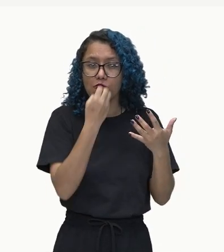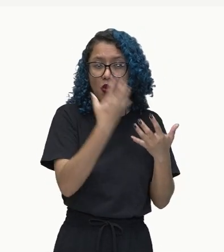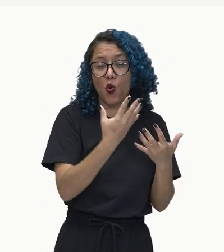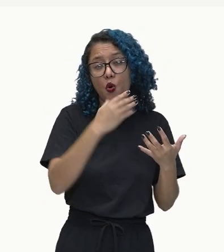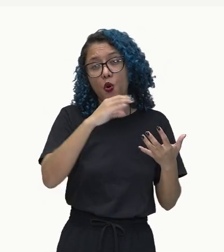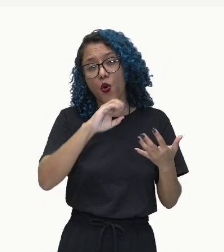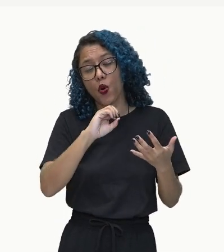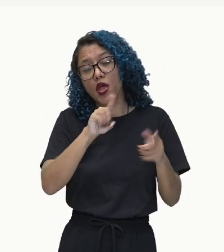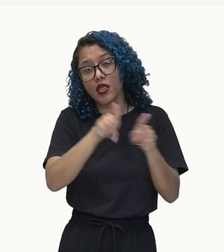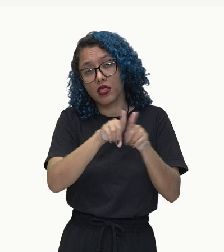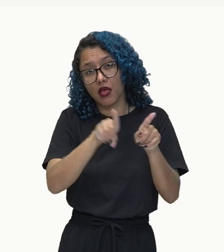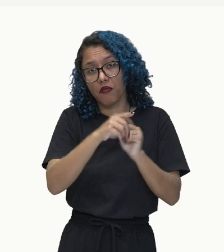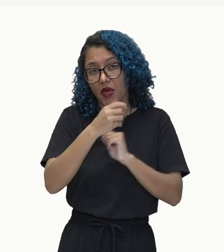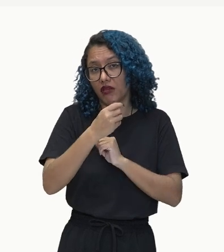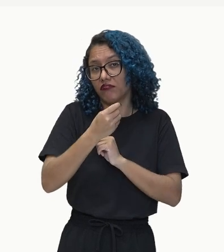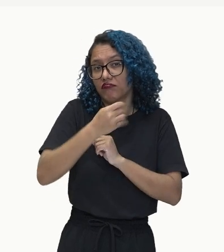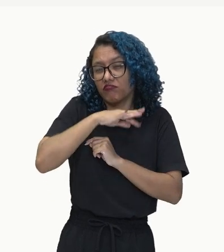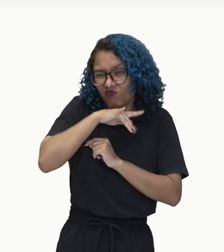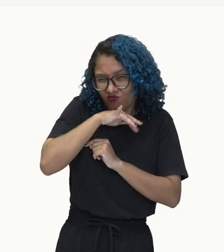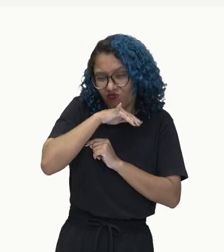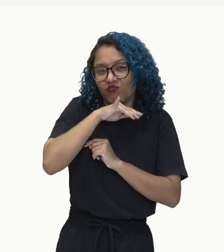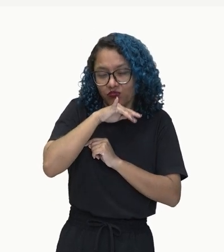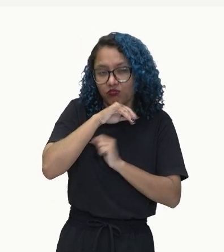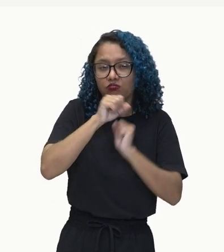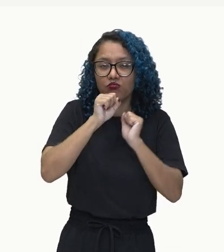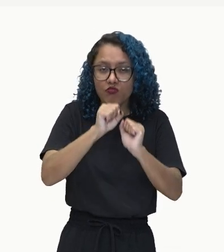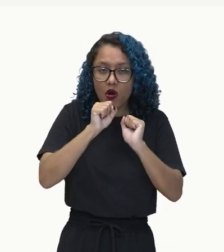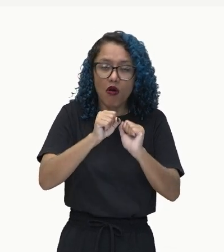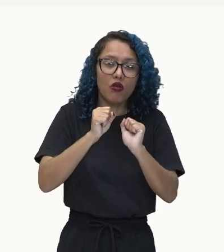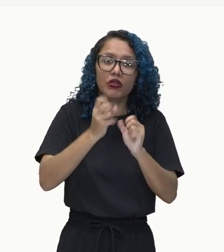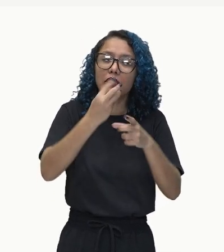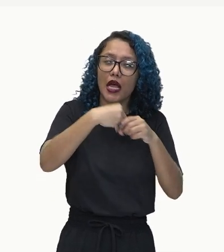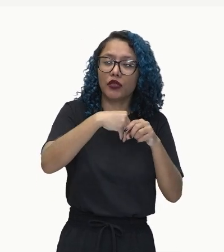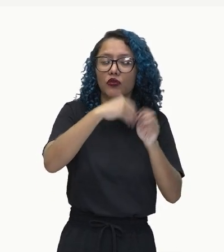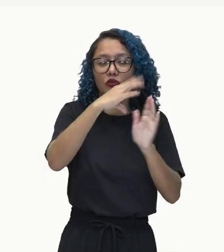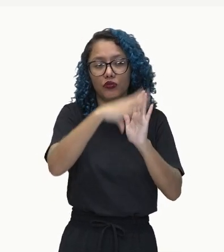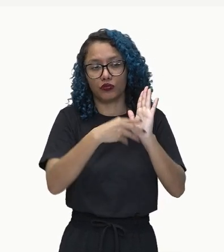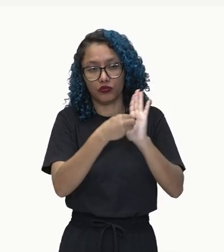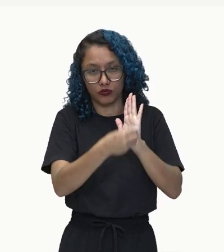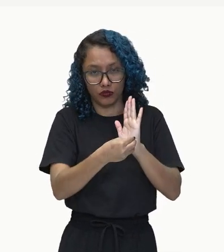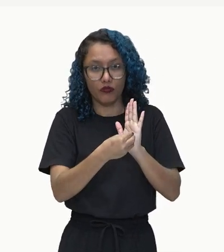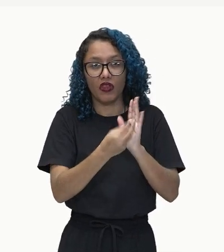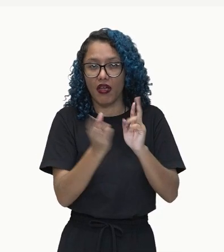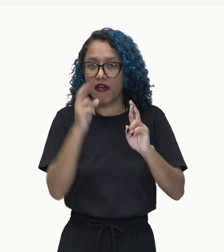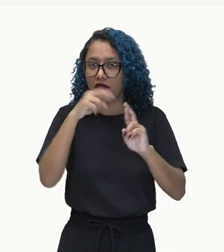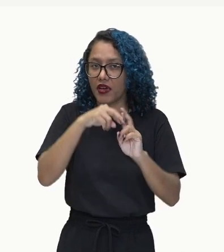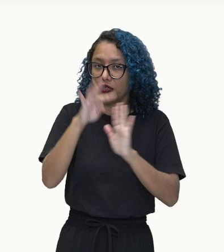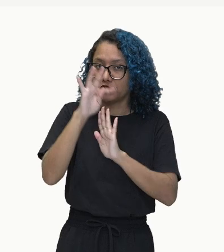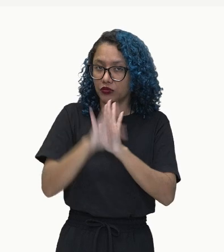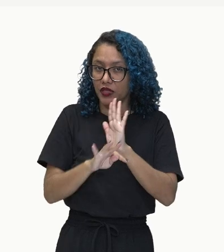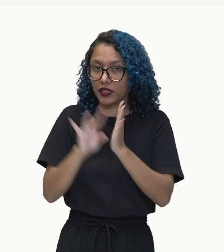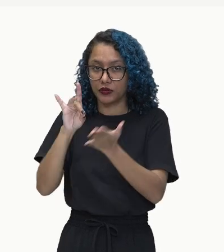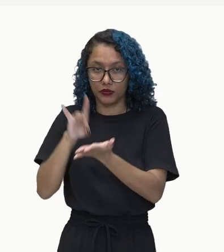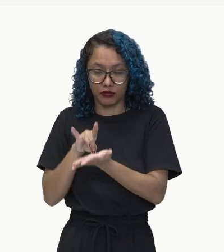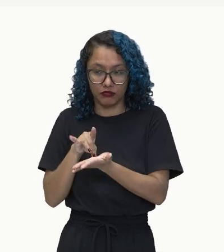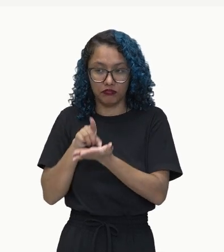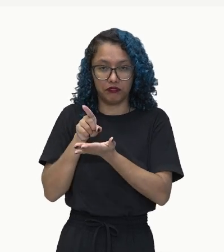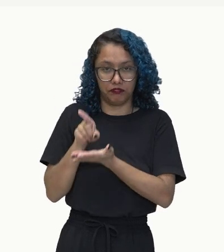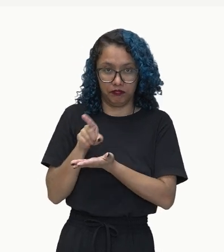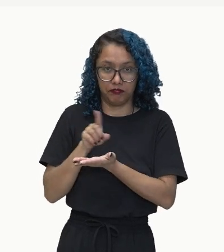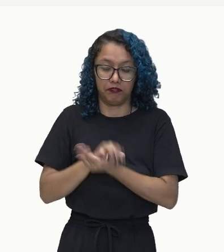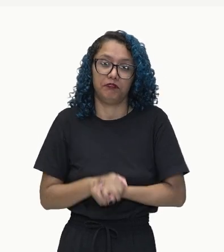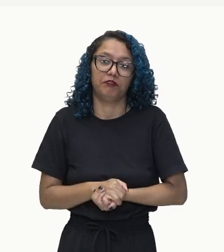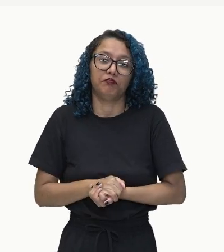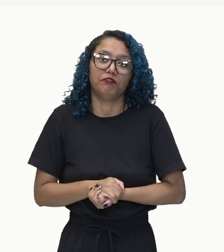também aspectos negativos a respeito dessa obra, ok? Muito bem. O que mais que nós podemos falar aqui sobre